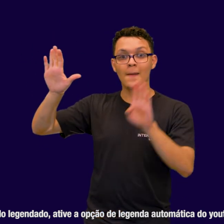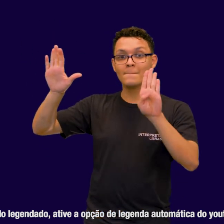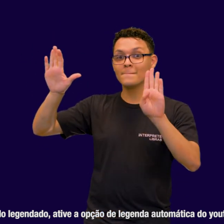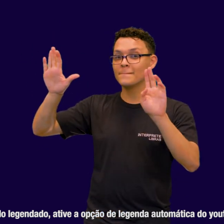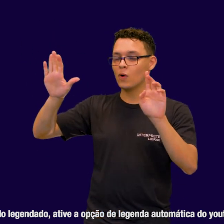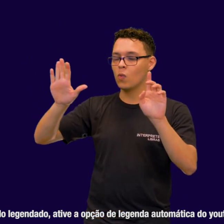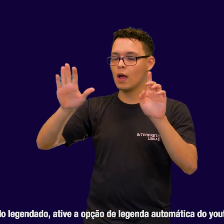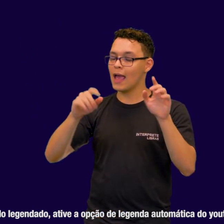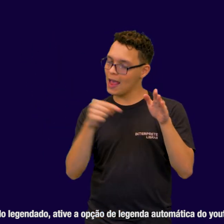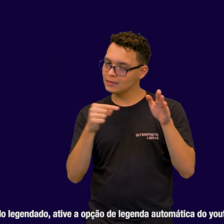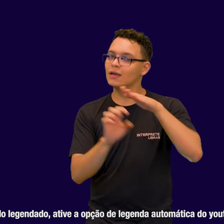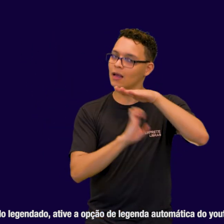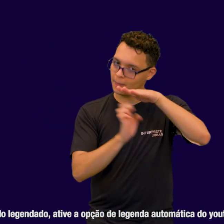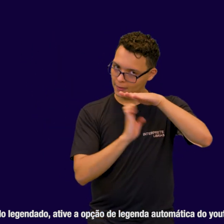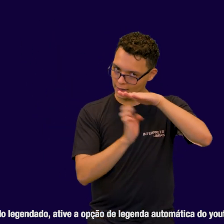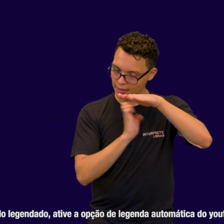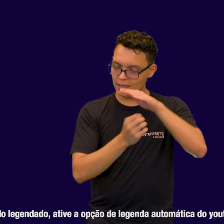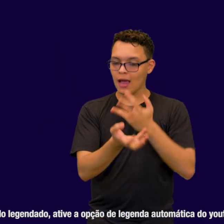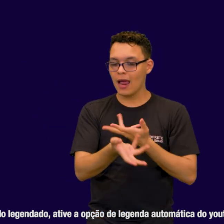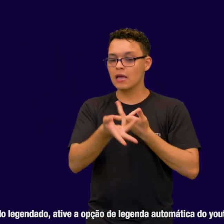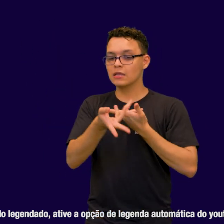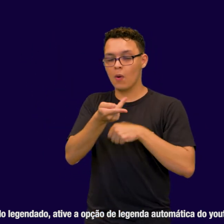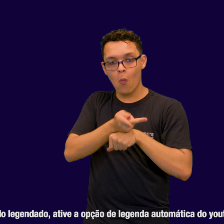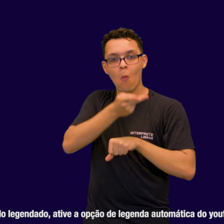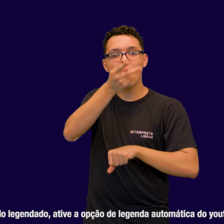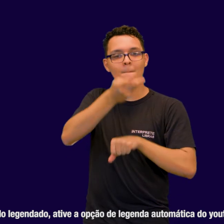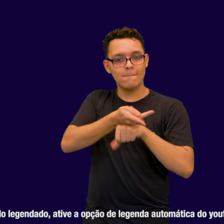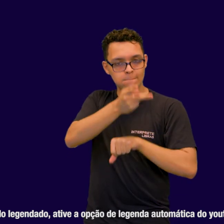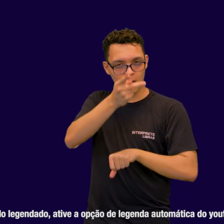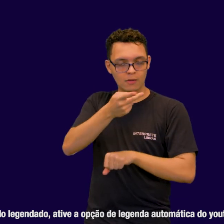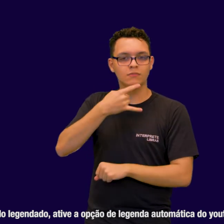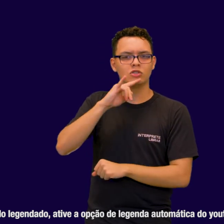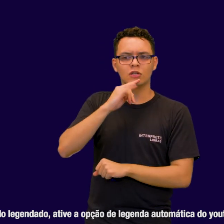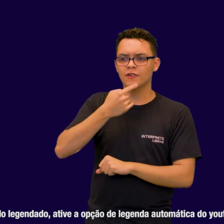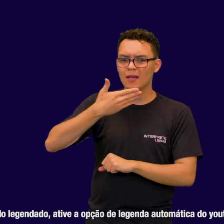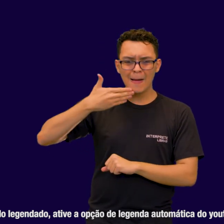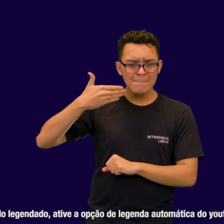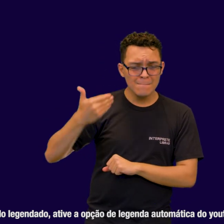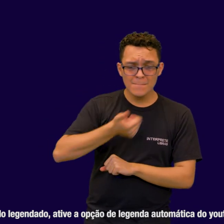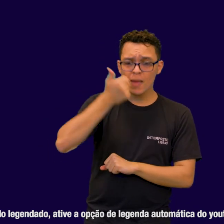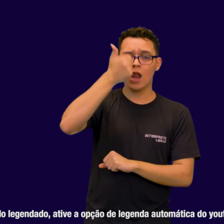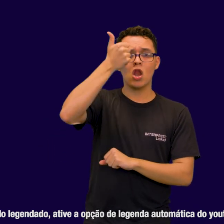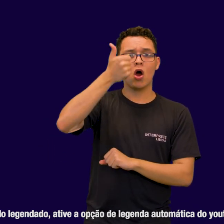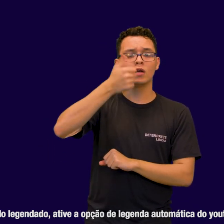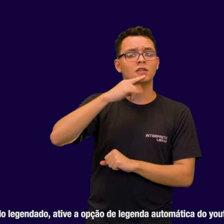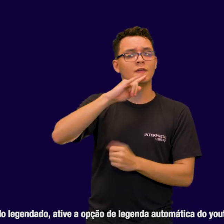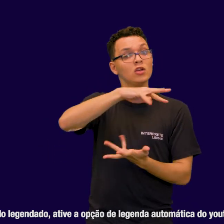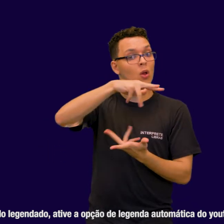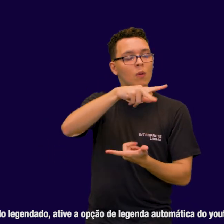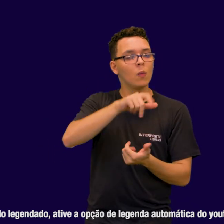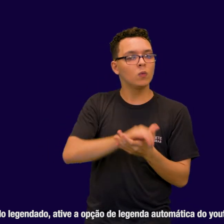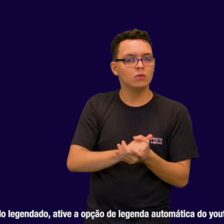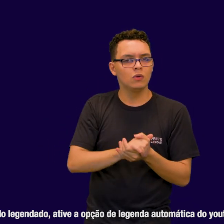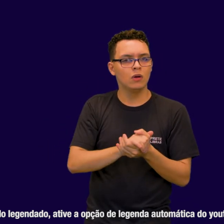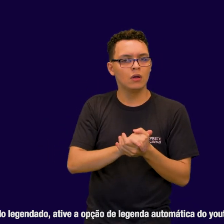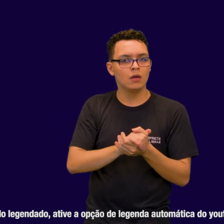Europa, em Londres, no concurso World Beer Awards, a melhor do mundo nessa categoria. E assim,